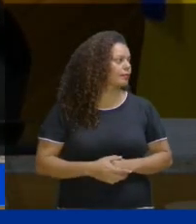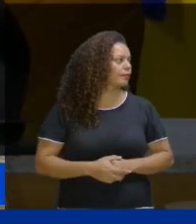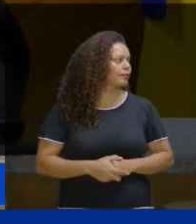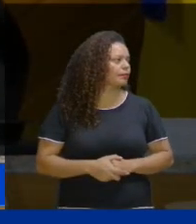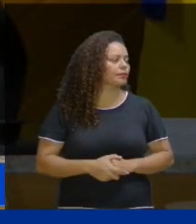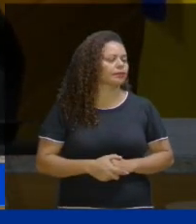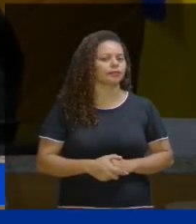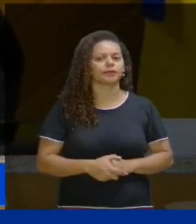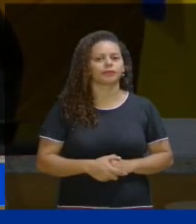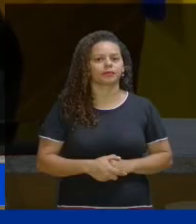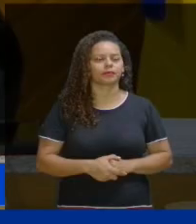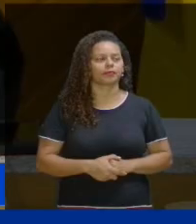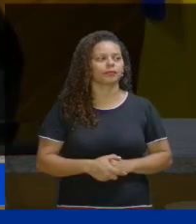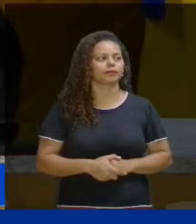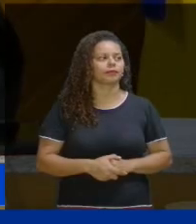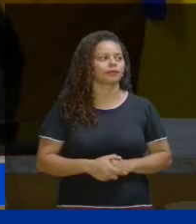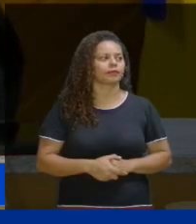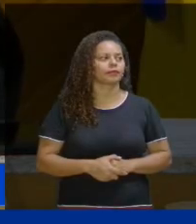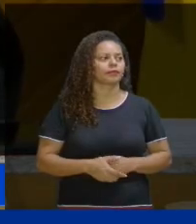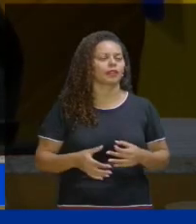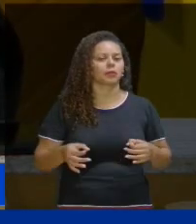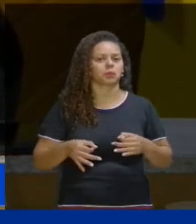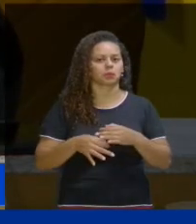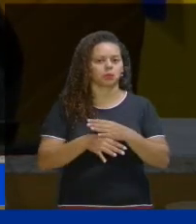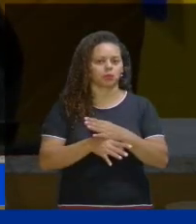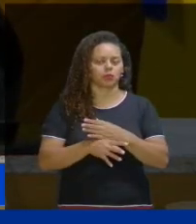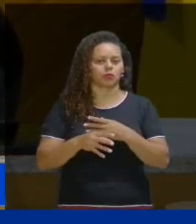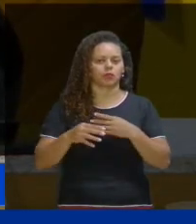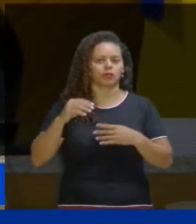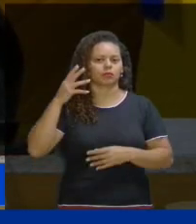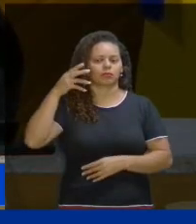Já está feito assim.